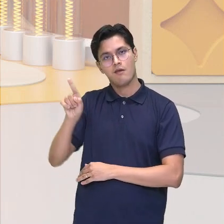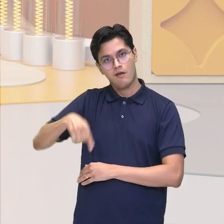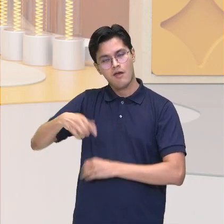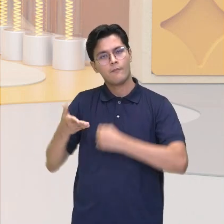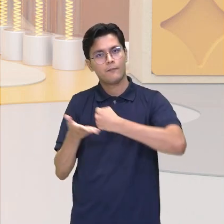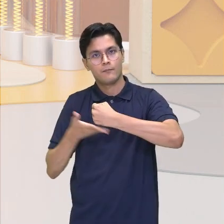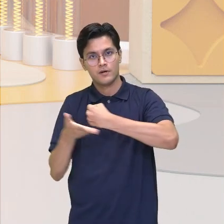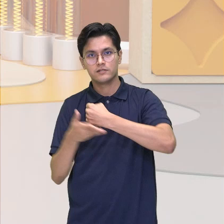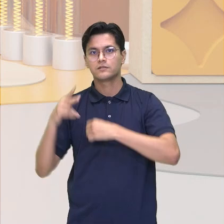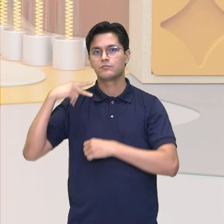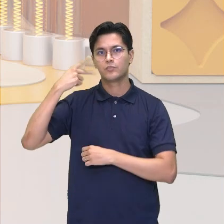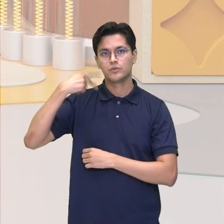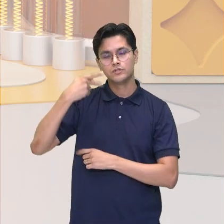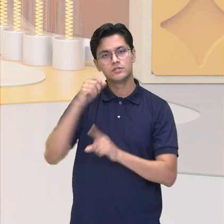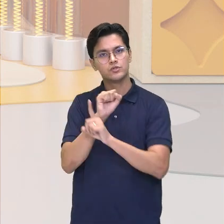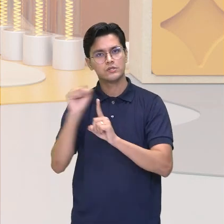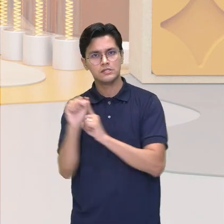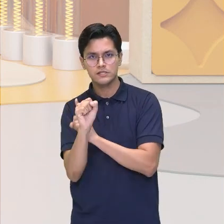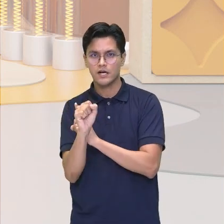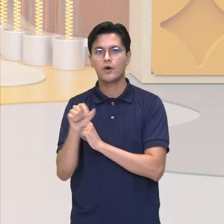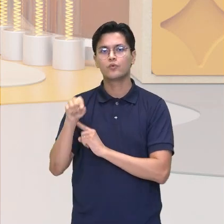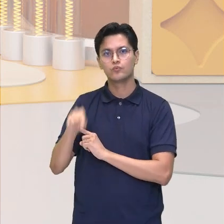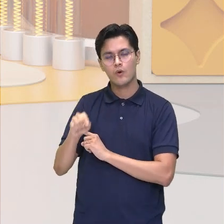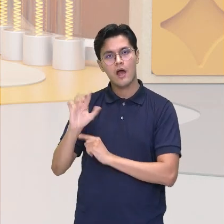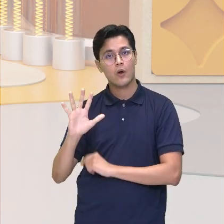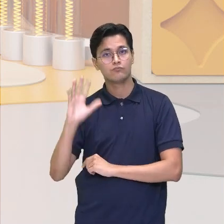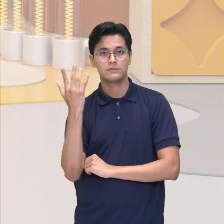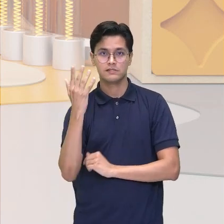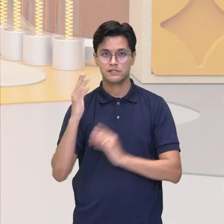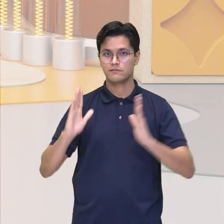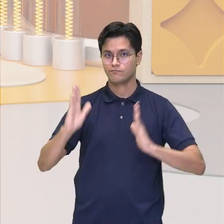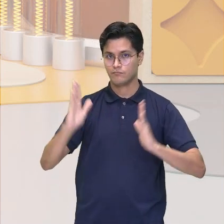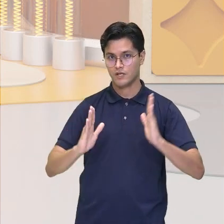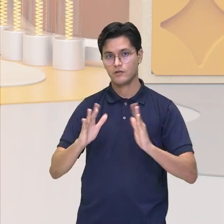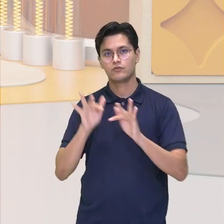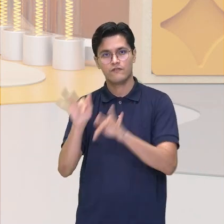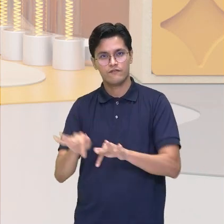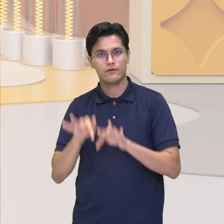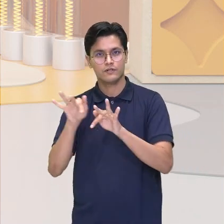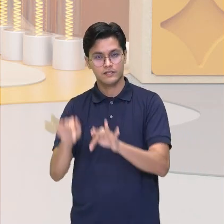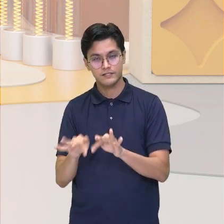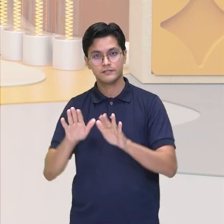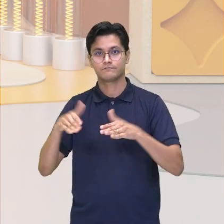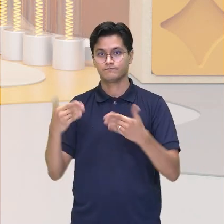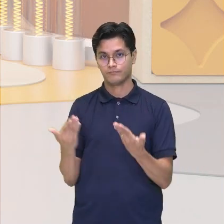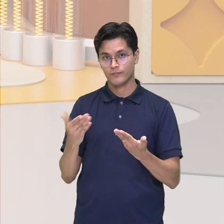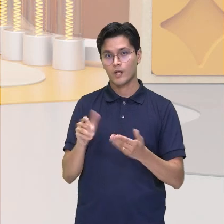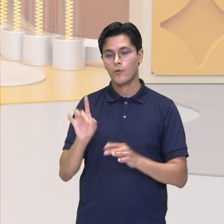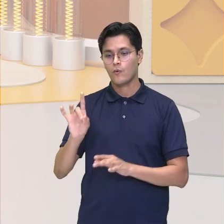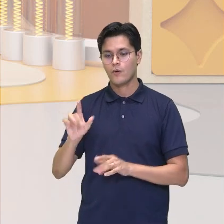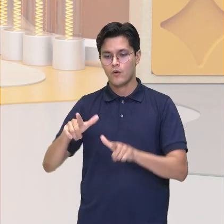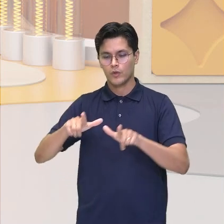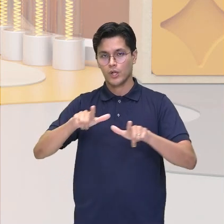onde se dava o feudalismo, ok? Então, cada senhor feudal tinha ali o seu